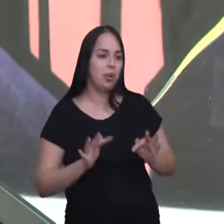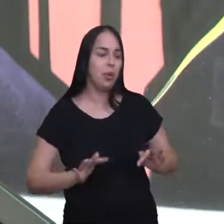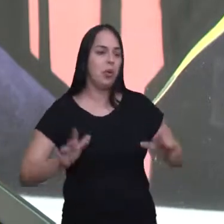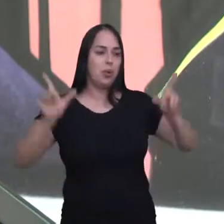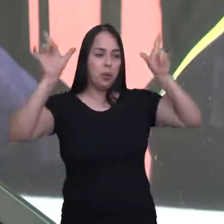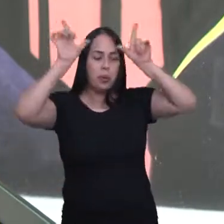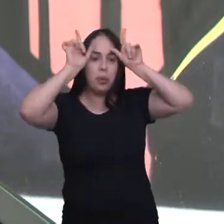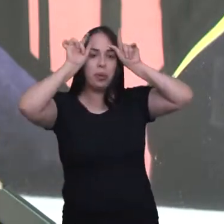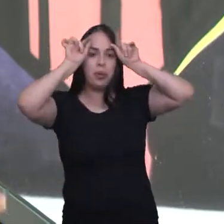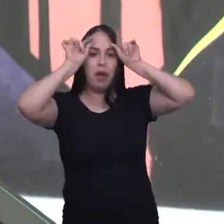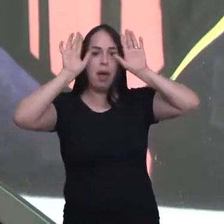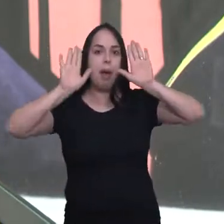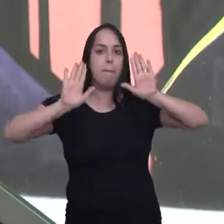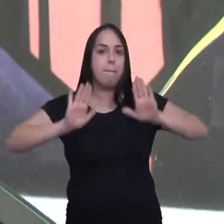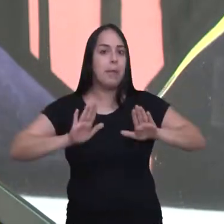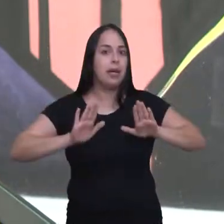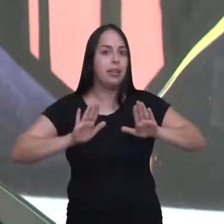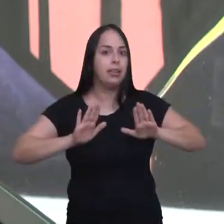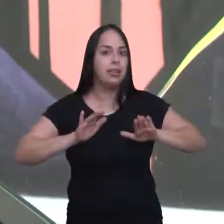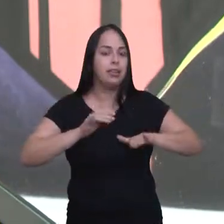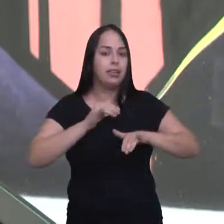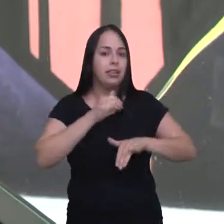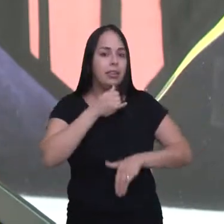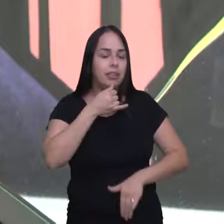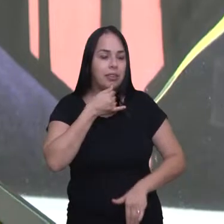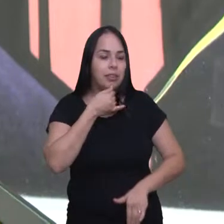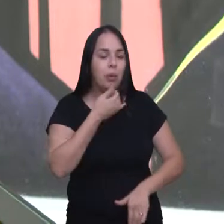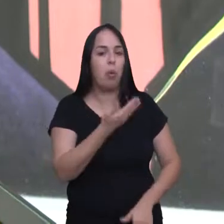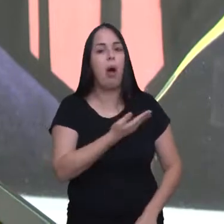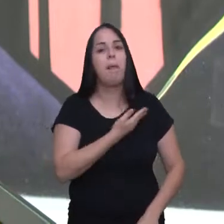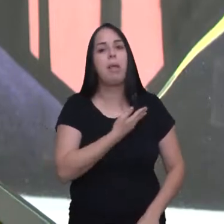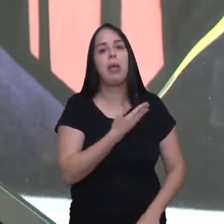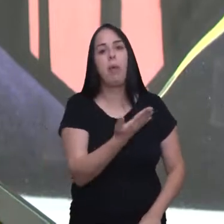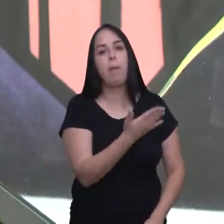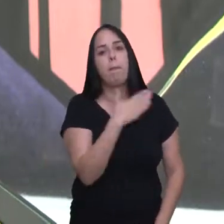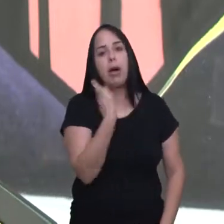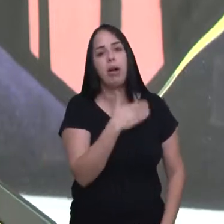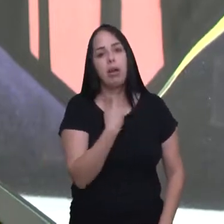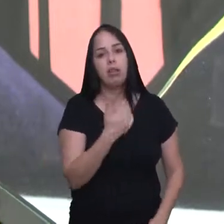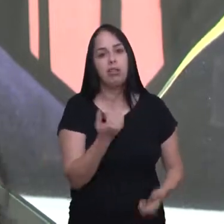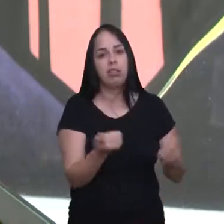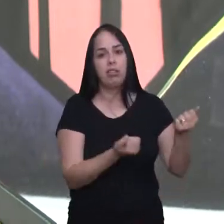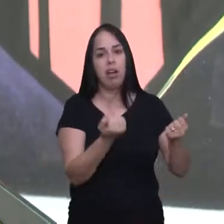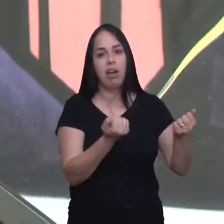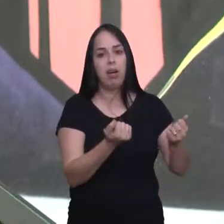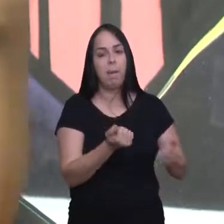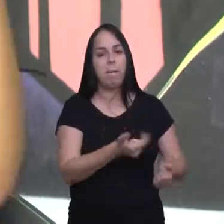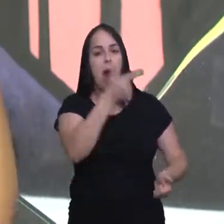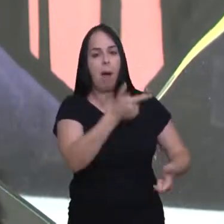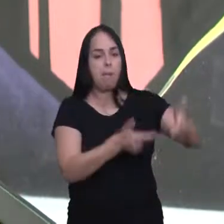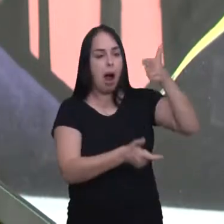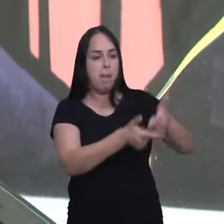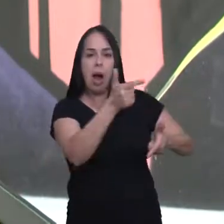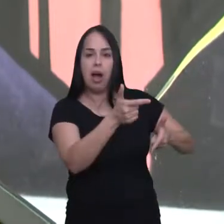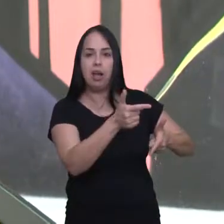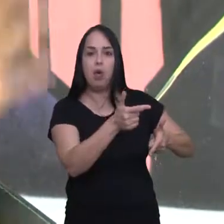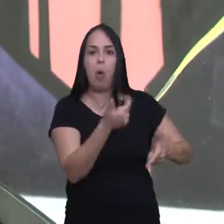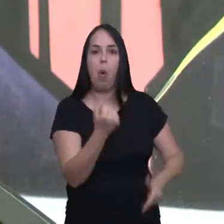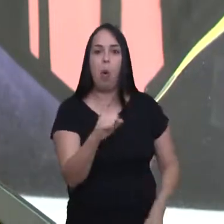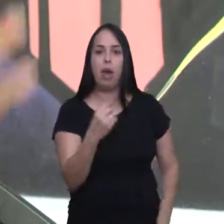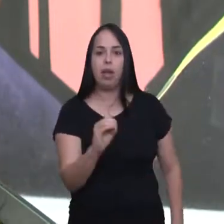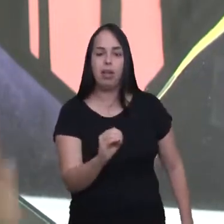olhar, mas triste a noticiar. Seu amigo Evaldo morreu, seu carro foi alvejado, 80 tiros,